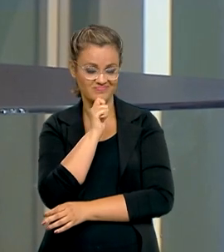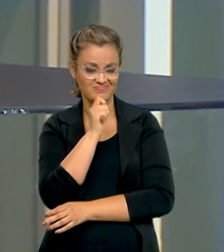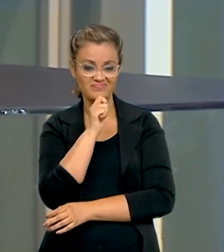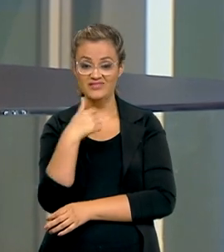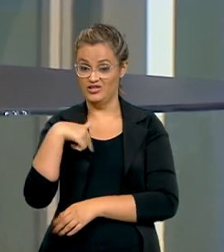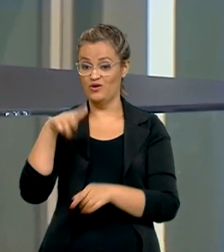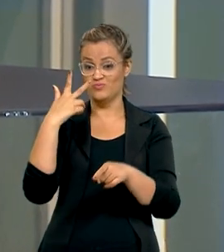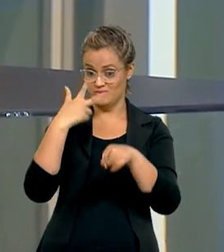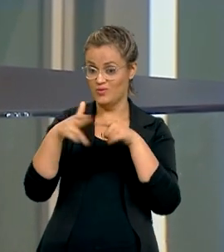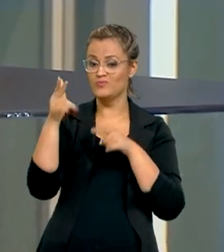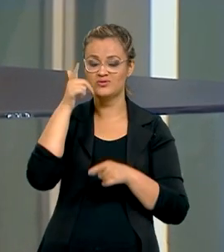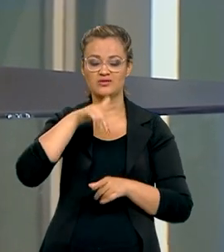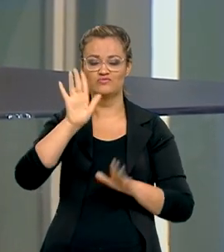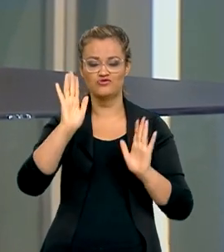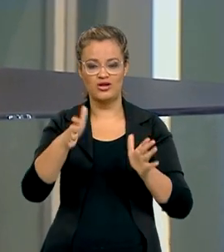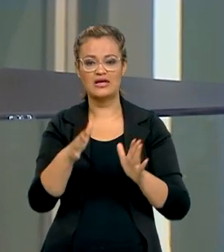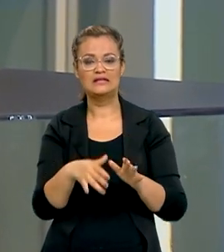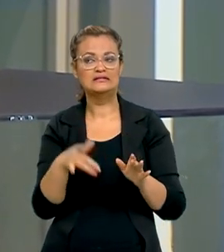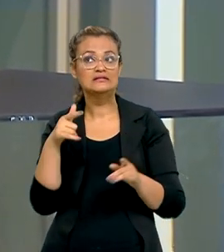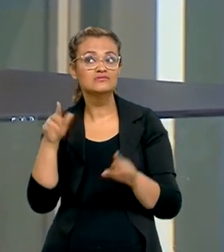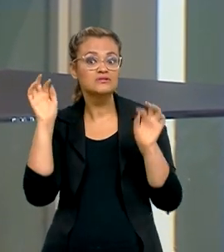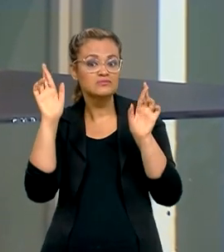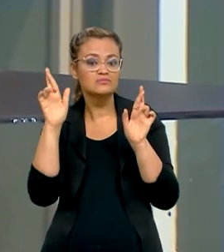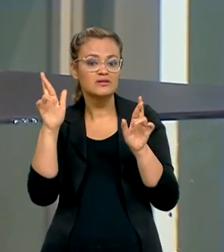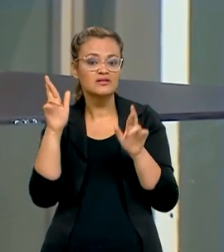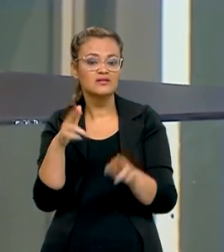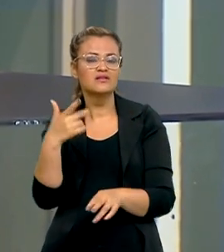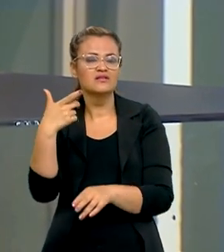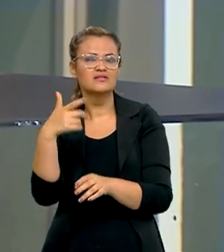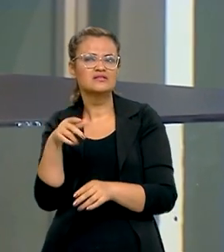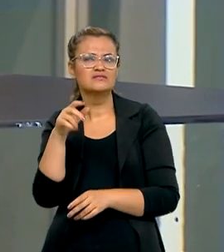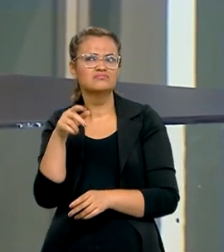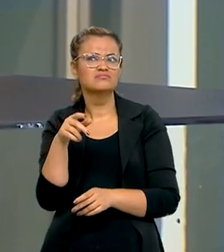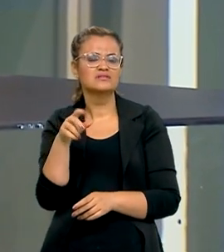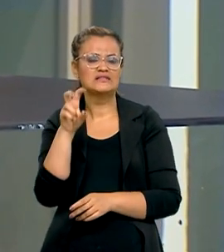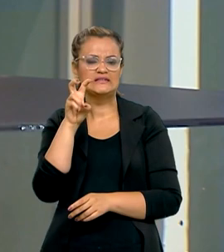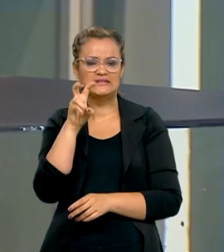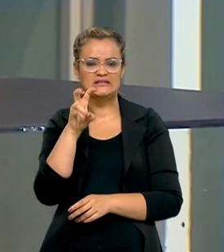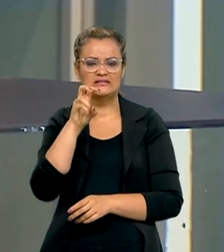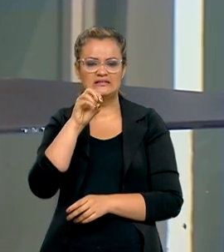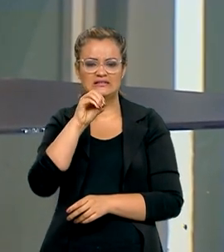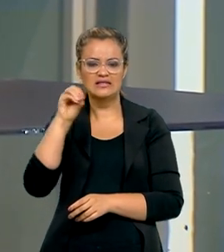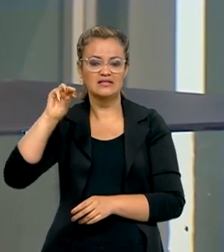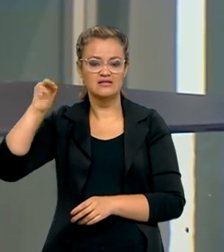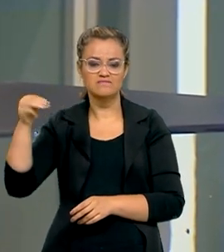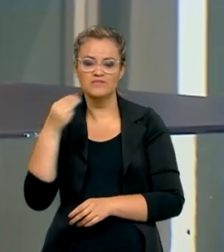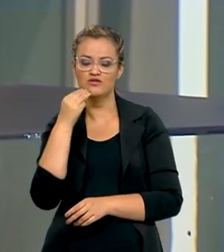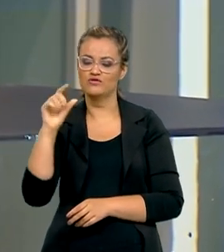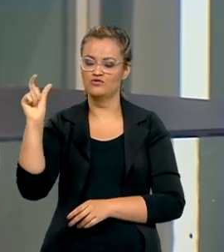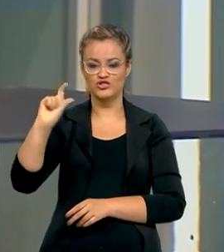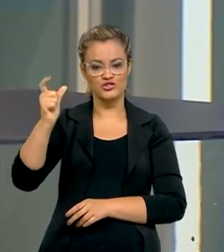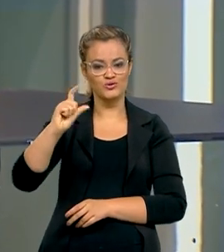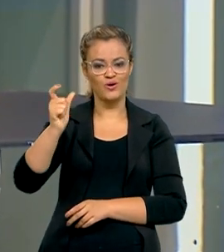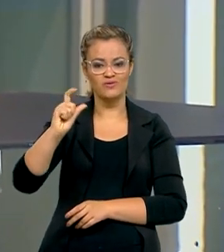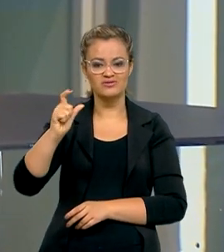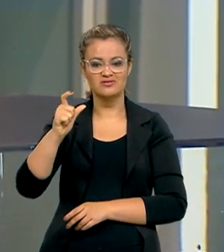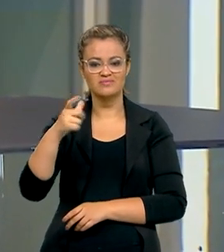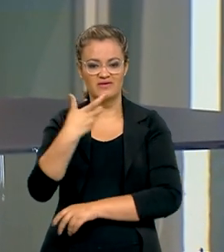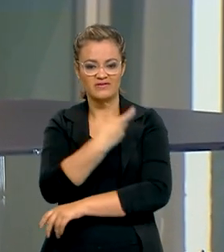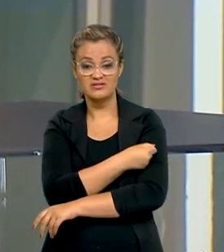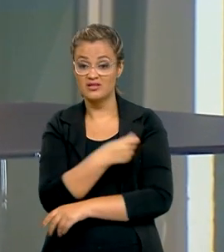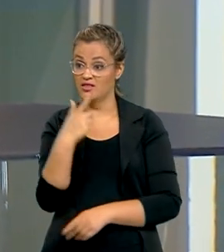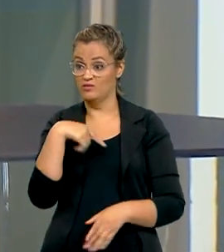nós conseguimos. E nós temos promessa de vacina em torno de 500 milhões de doses. Então, nós estamos numa situação